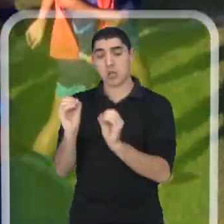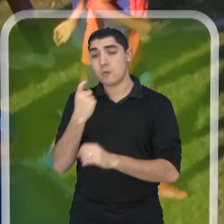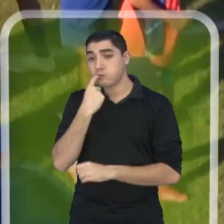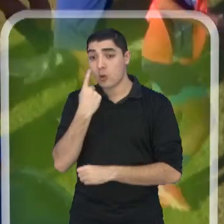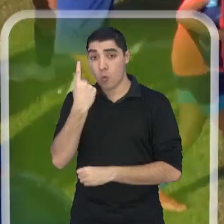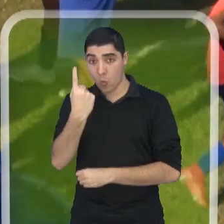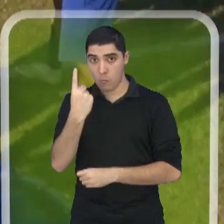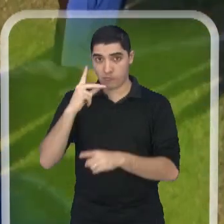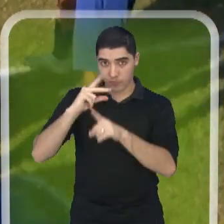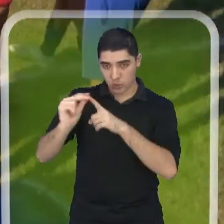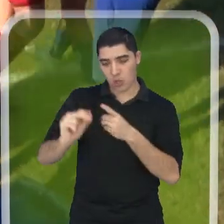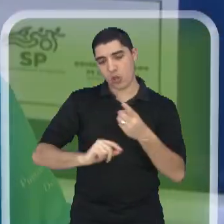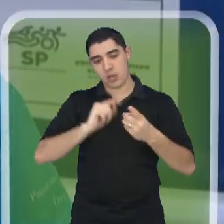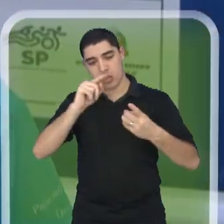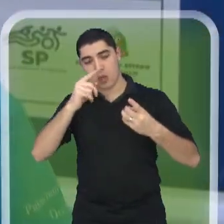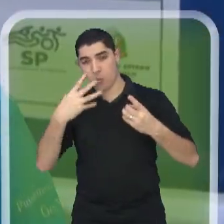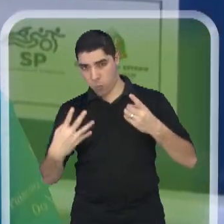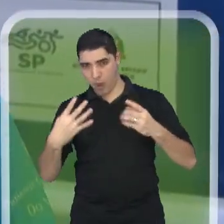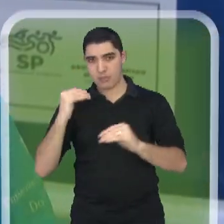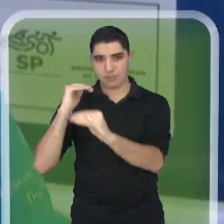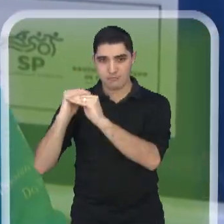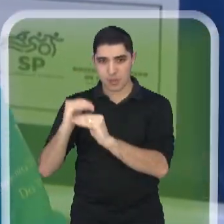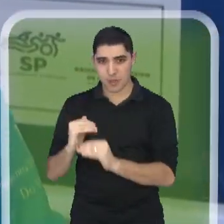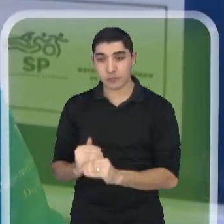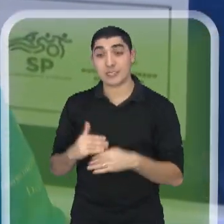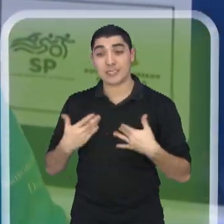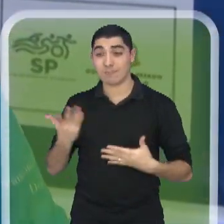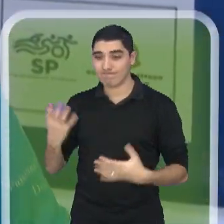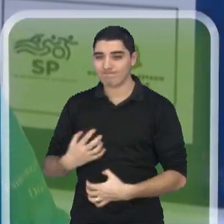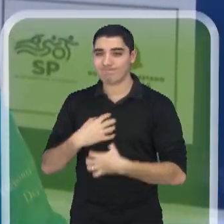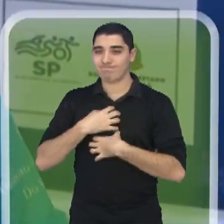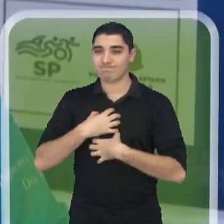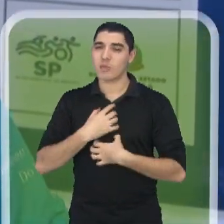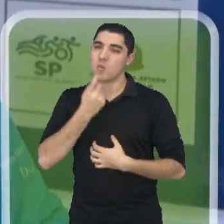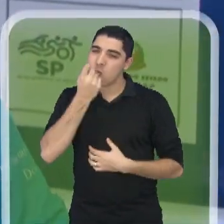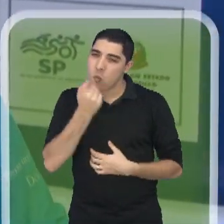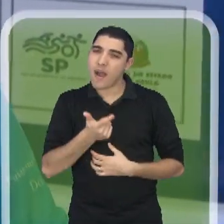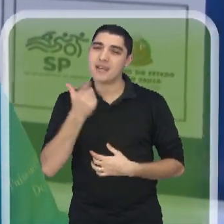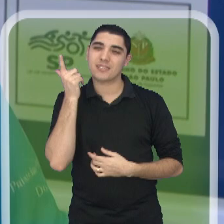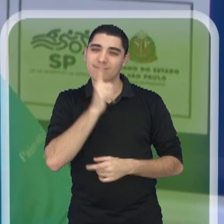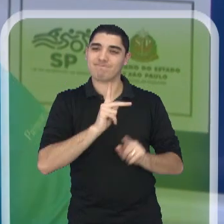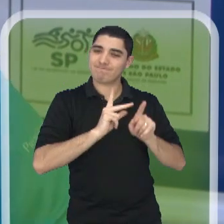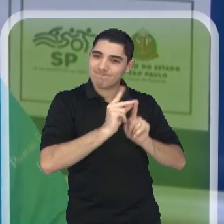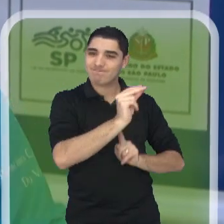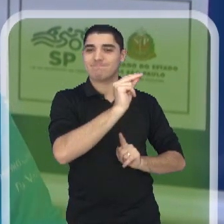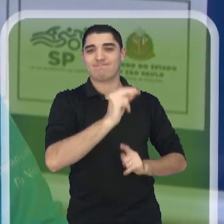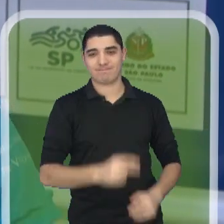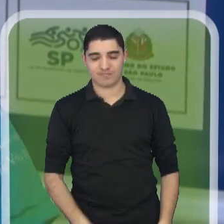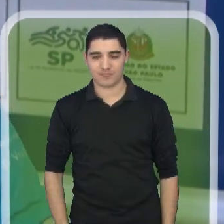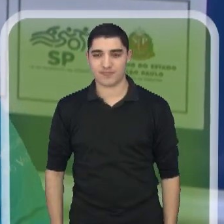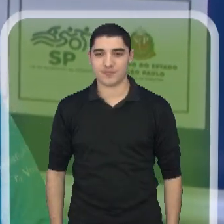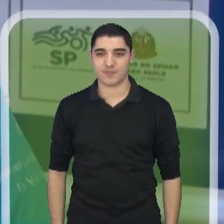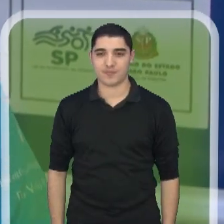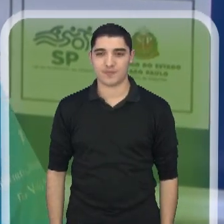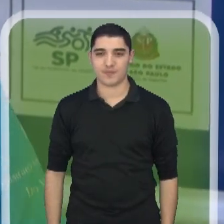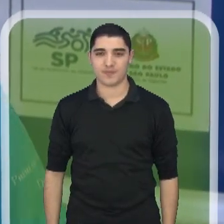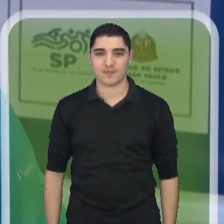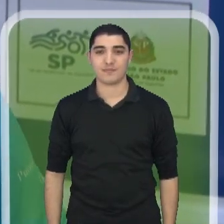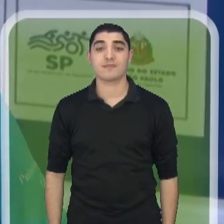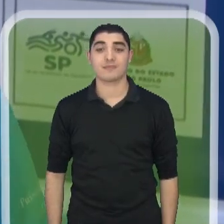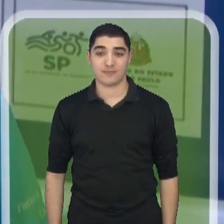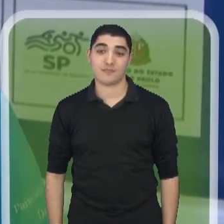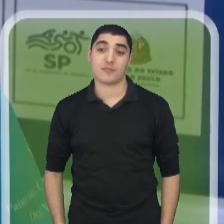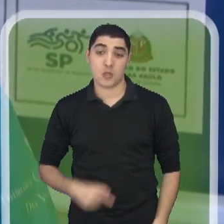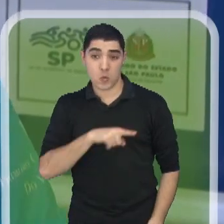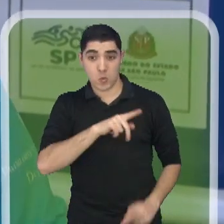vitória e 4 empates. E dessa vez, o sentimento é que o time poderia ter saído com resultado positivo. O São José é uma